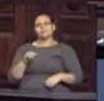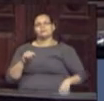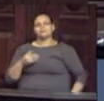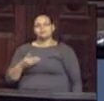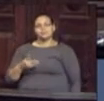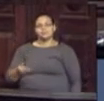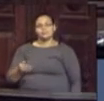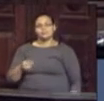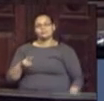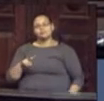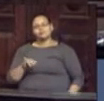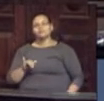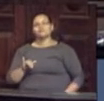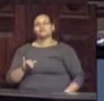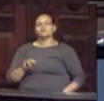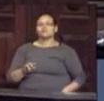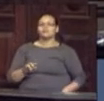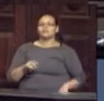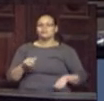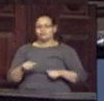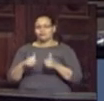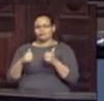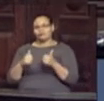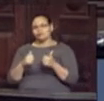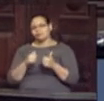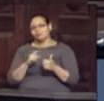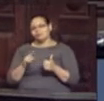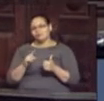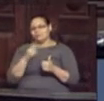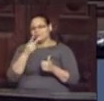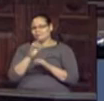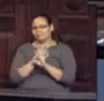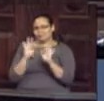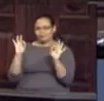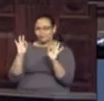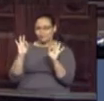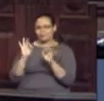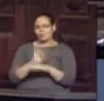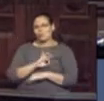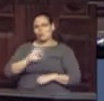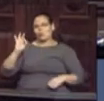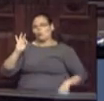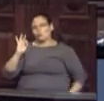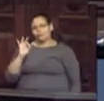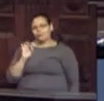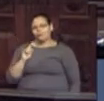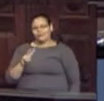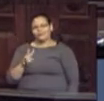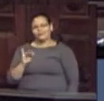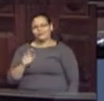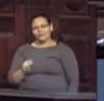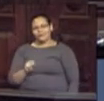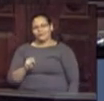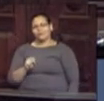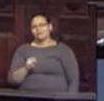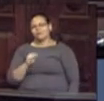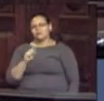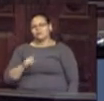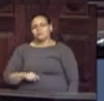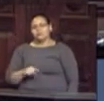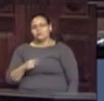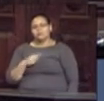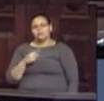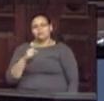à otimização, embora ele não tenha nada de ótimo, com vistas à otimização de vagas na rede